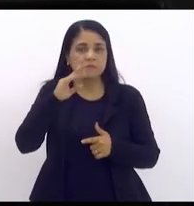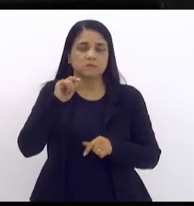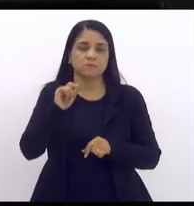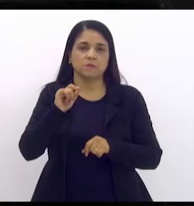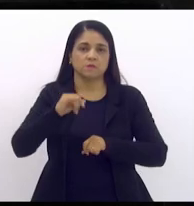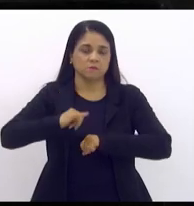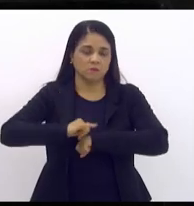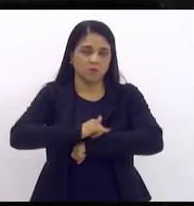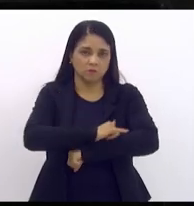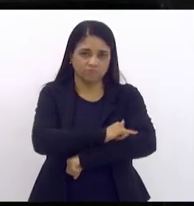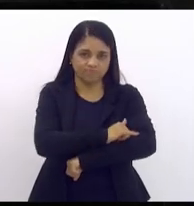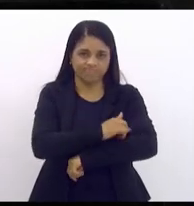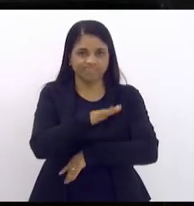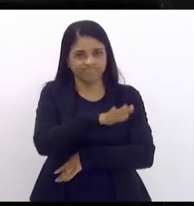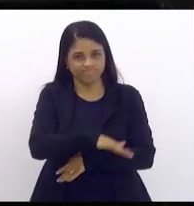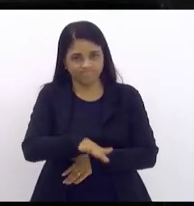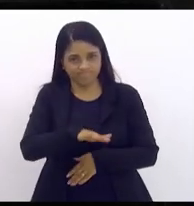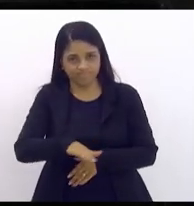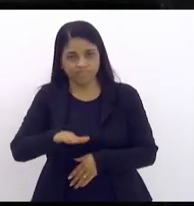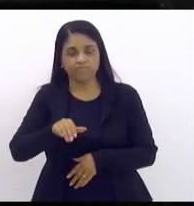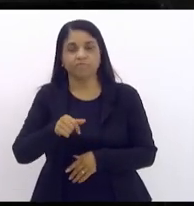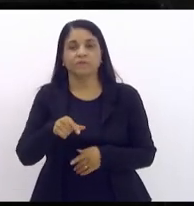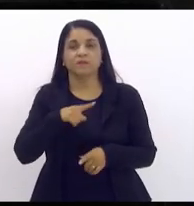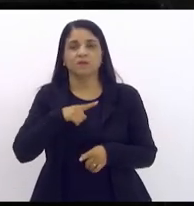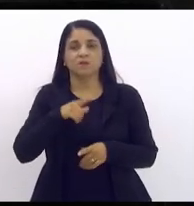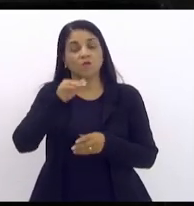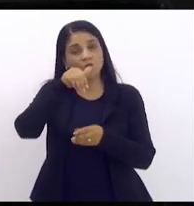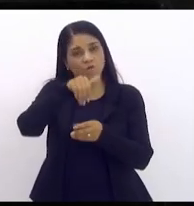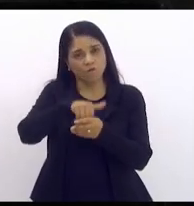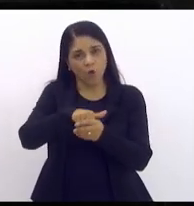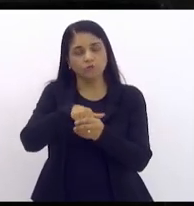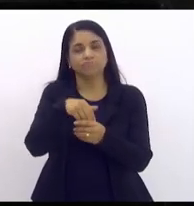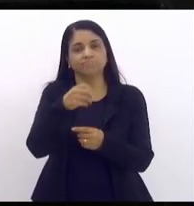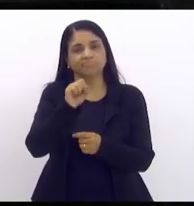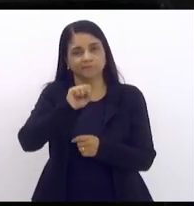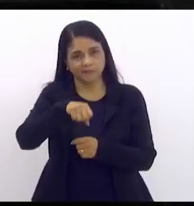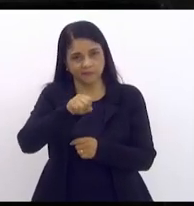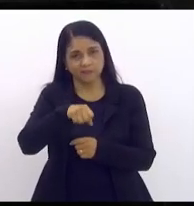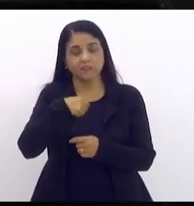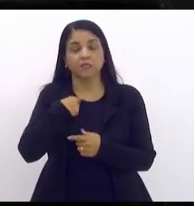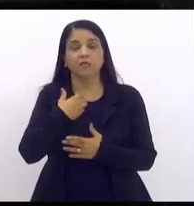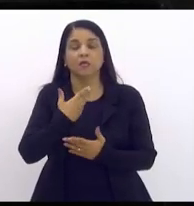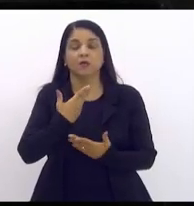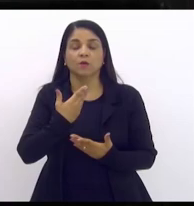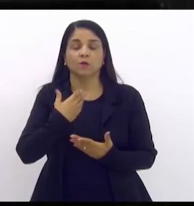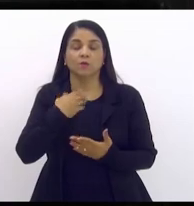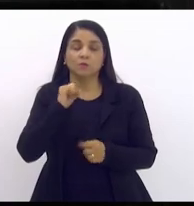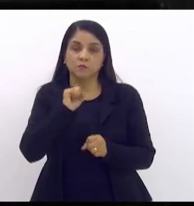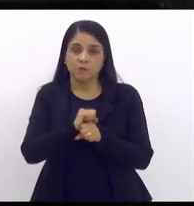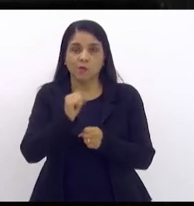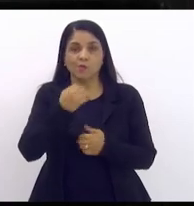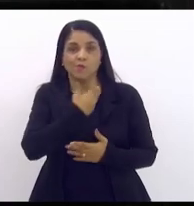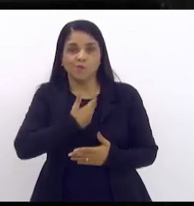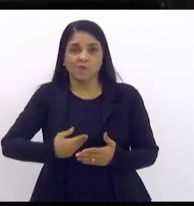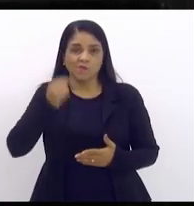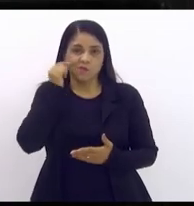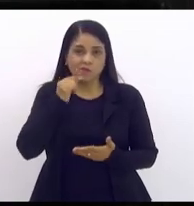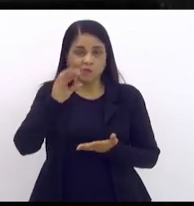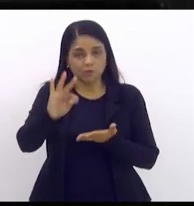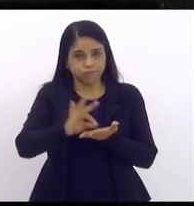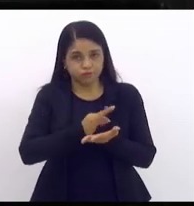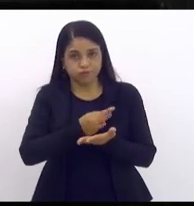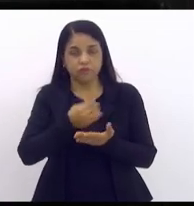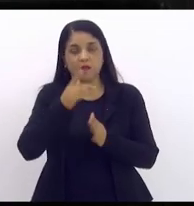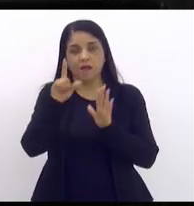obesidade infantil. Então, segue aqui o nosso voto favorável e espero que o governador sancione essa lei que acabamos de aprovar. Muito